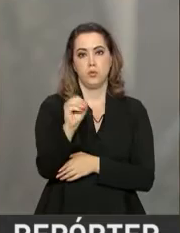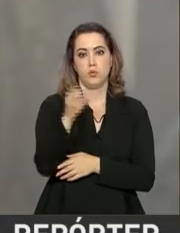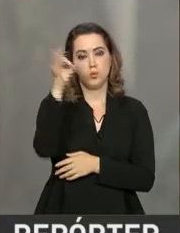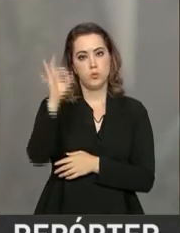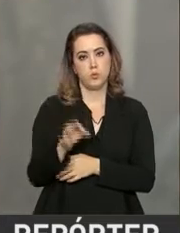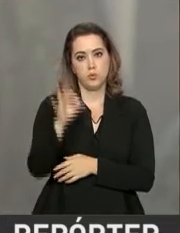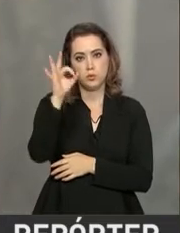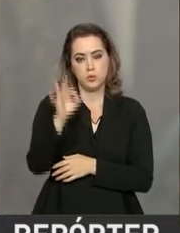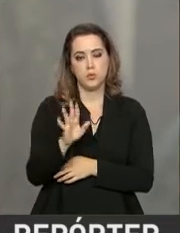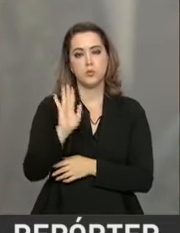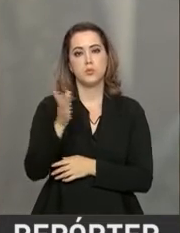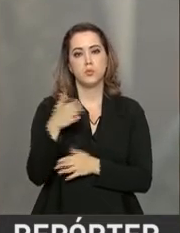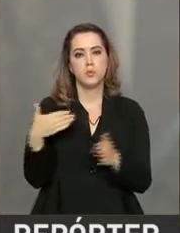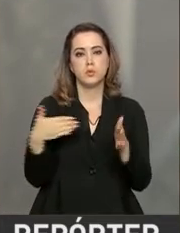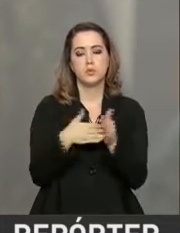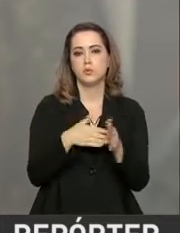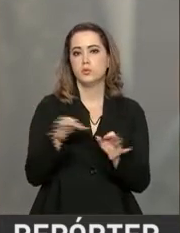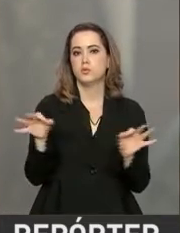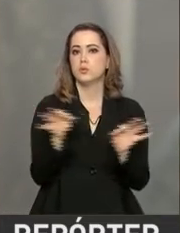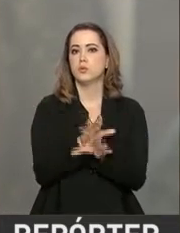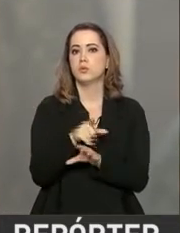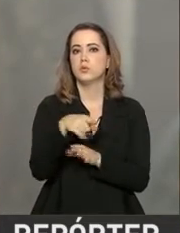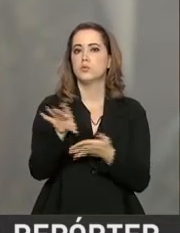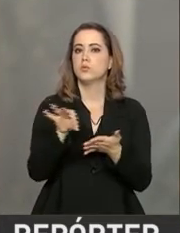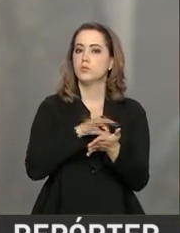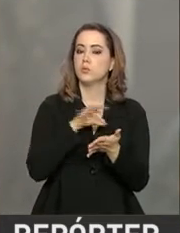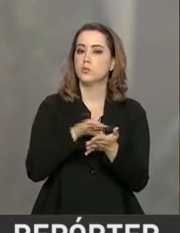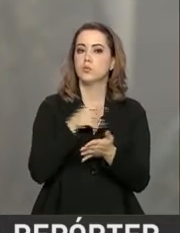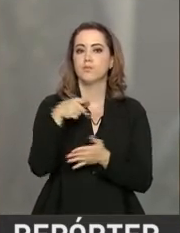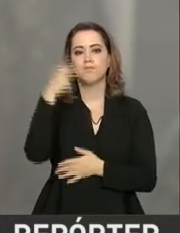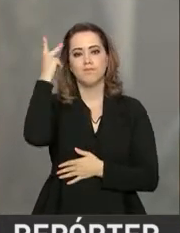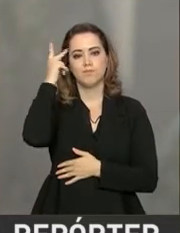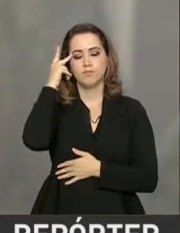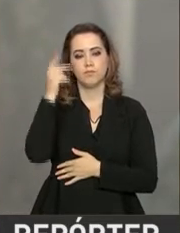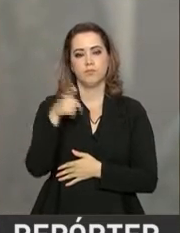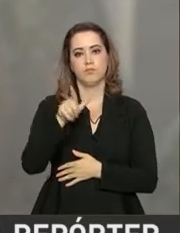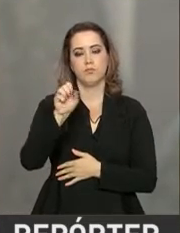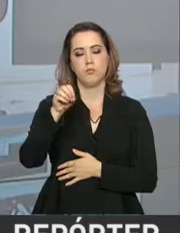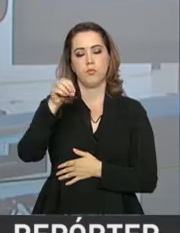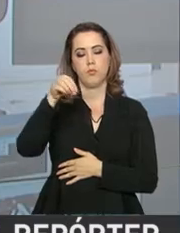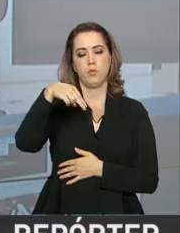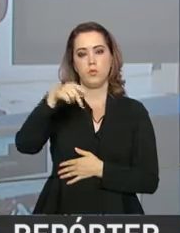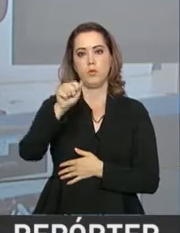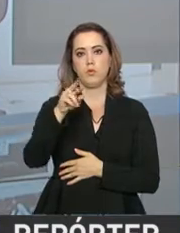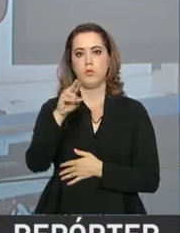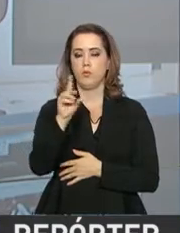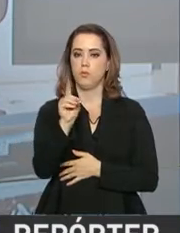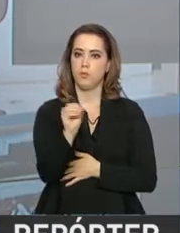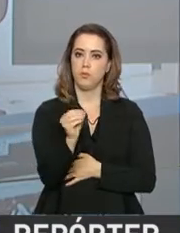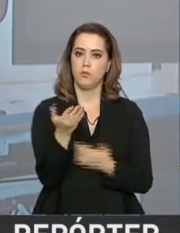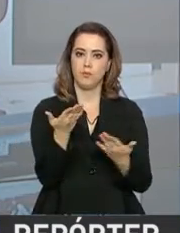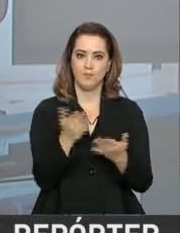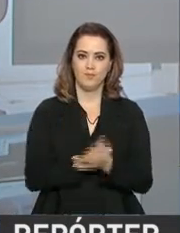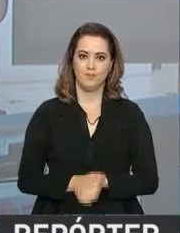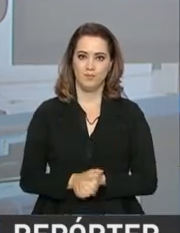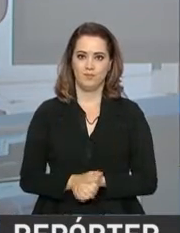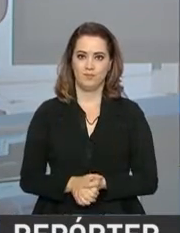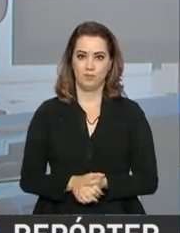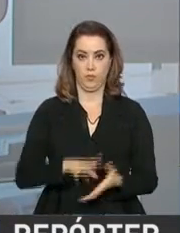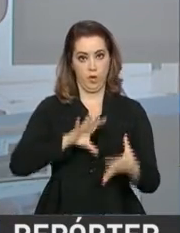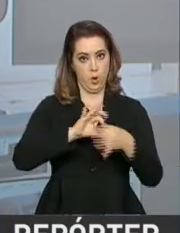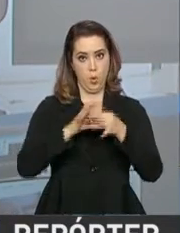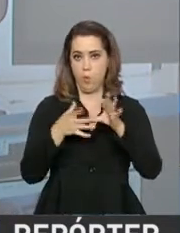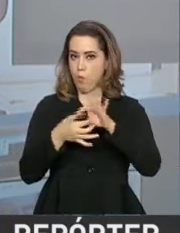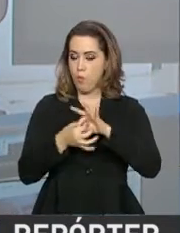do currículo até o fim do período de inscrição de são paulo leonardo meira com as olimpíadas 1